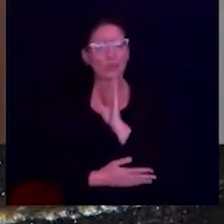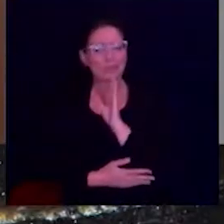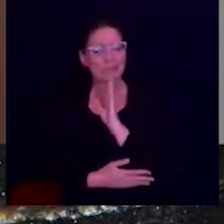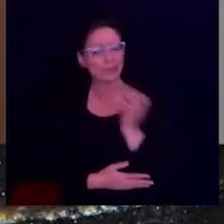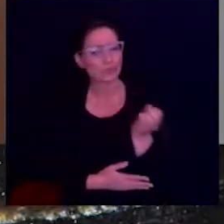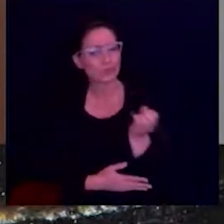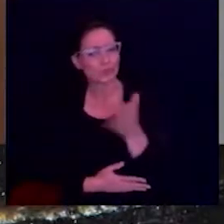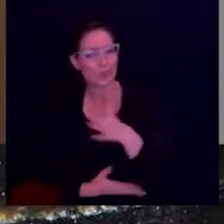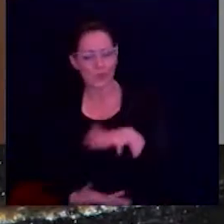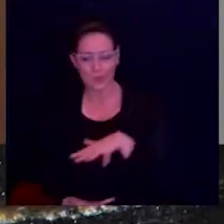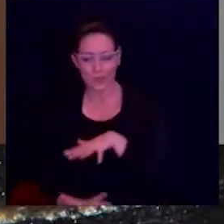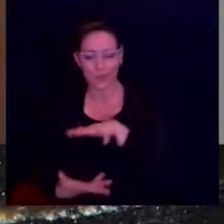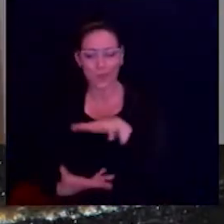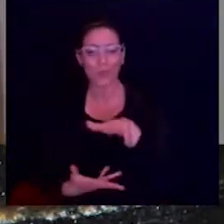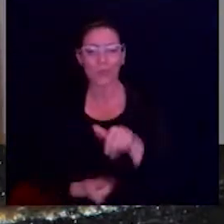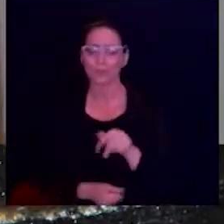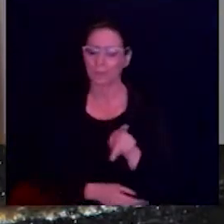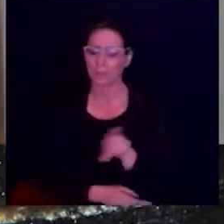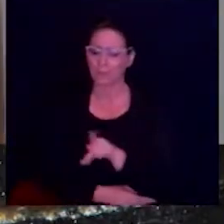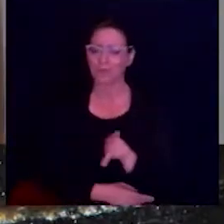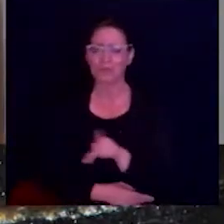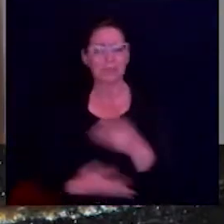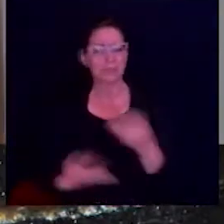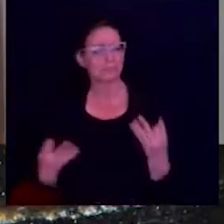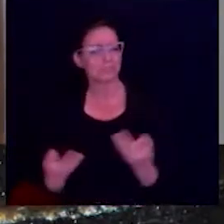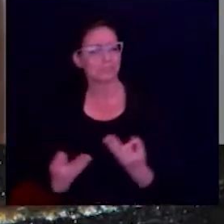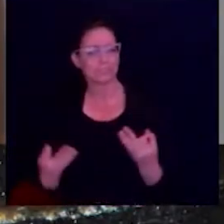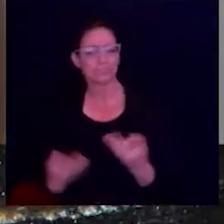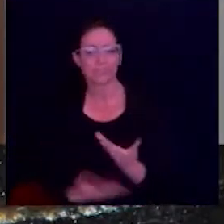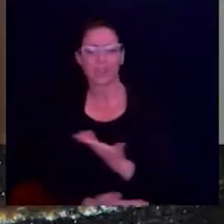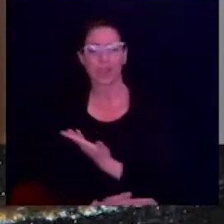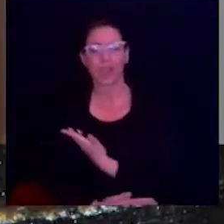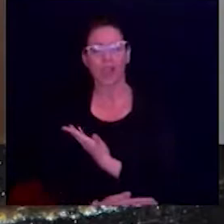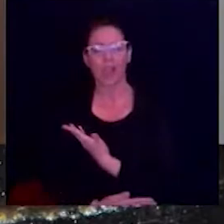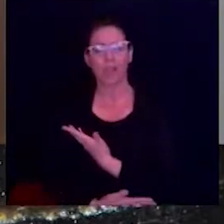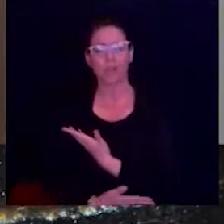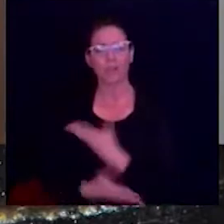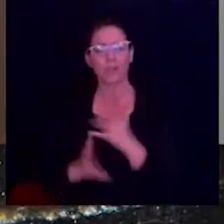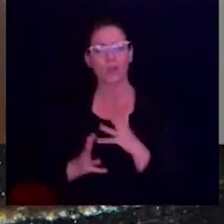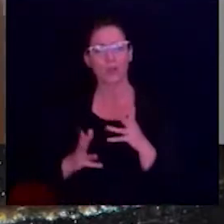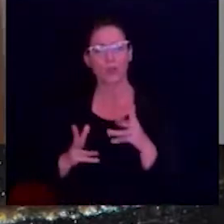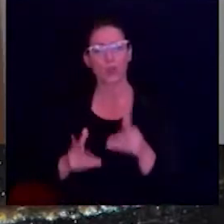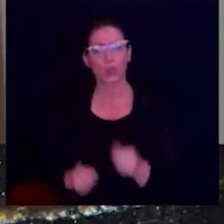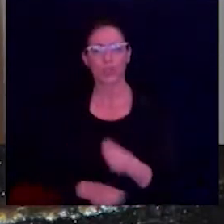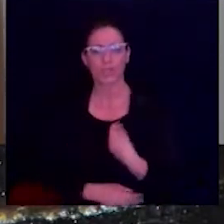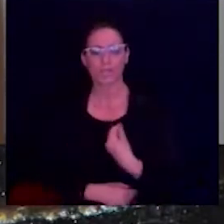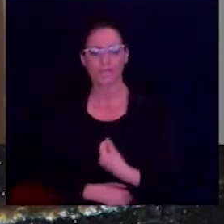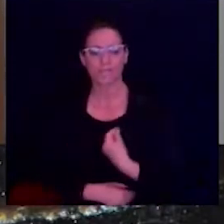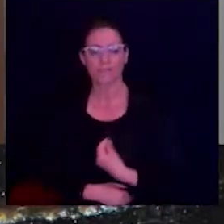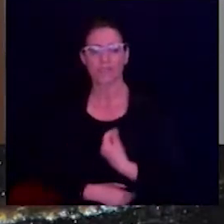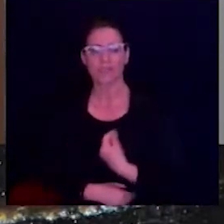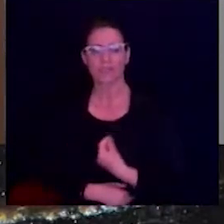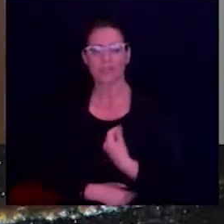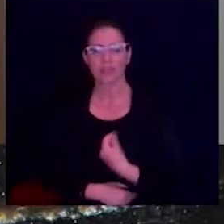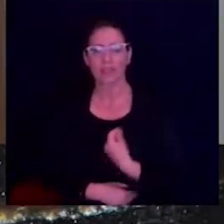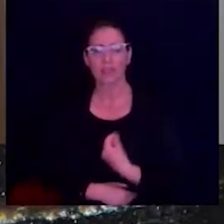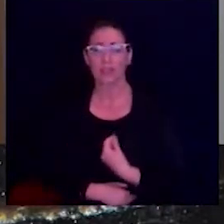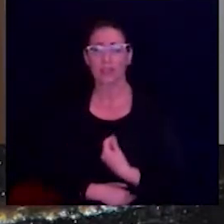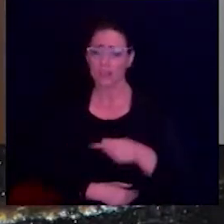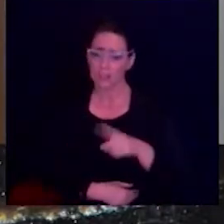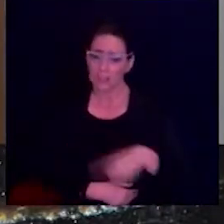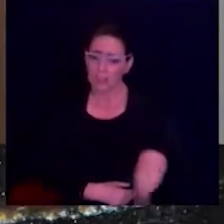mundo, professores excelentes e amigos que levaremos para a vida toda. Muitos de